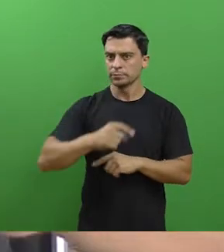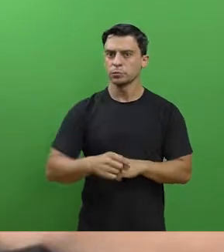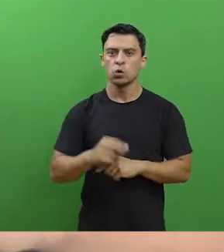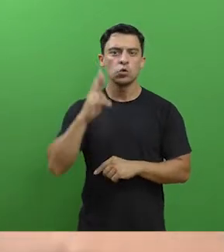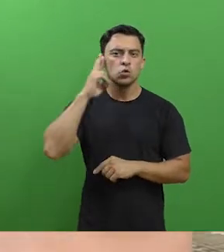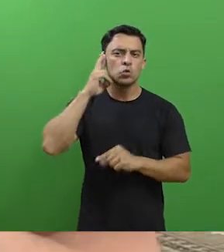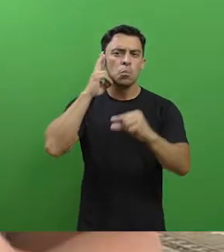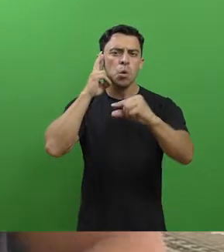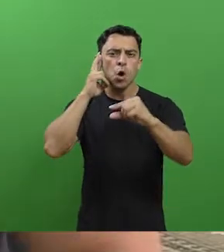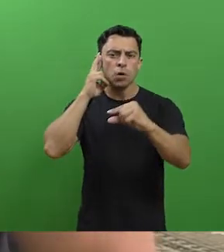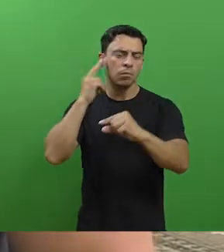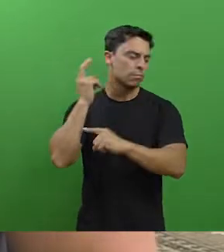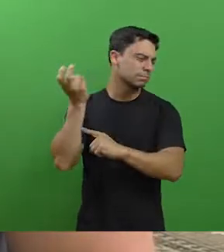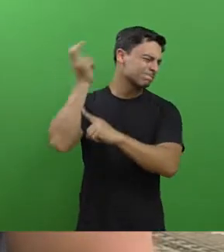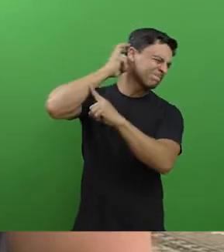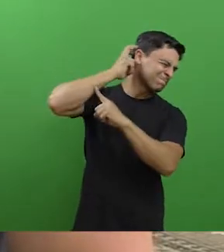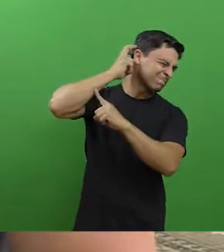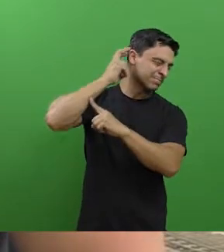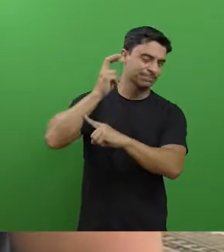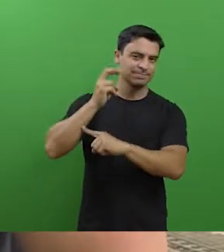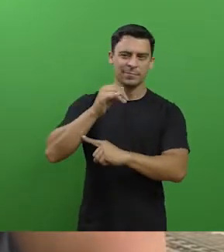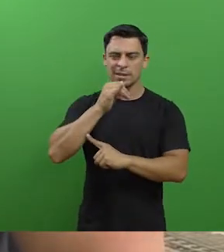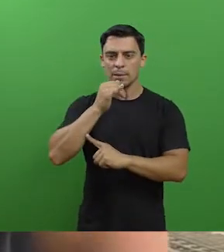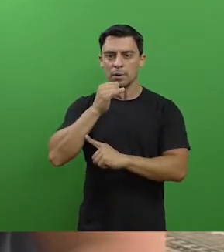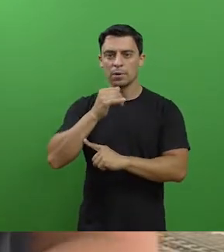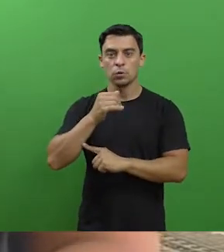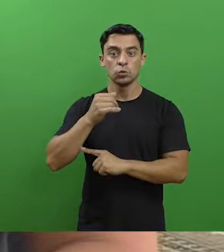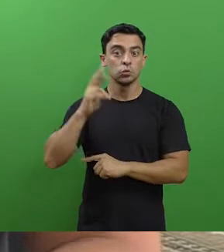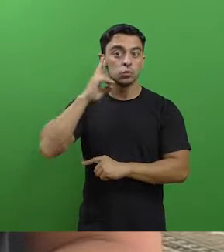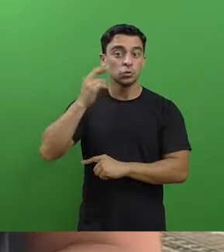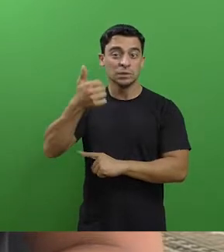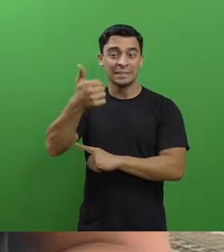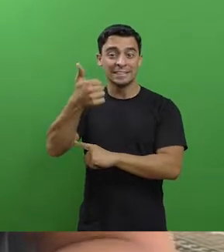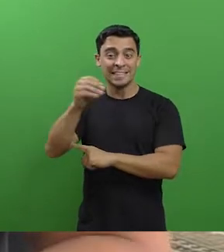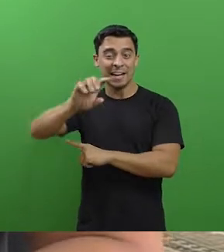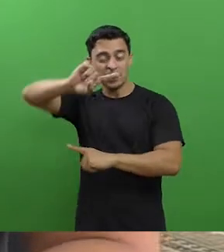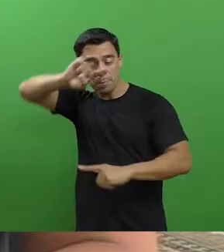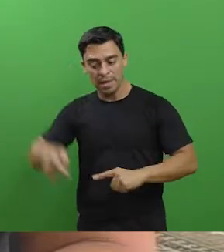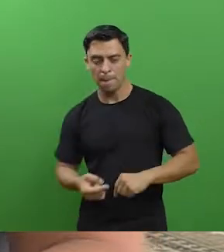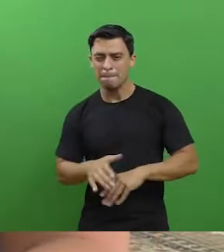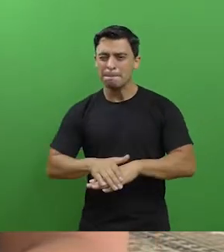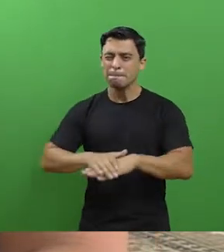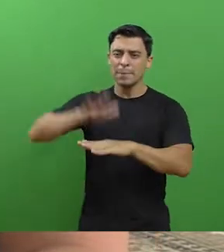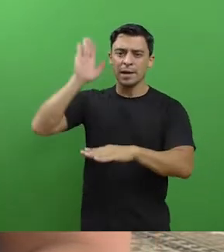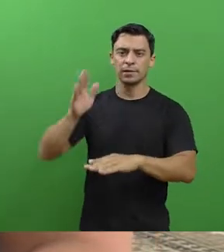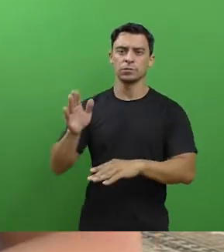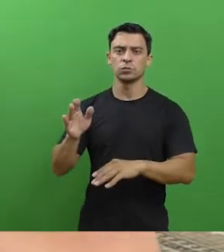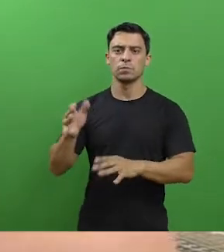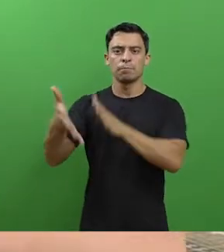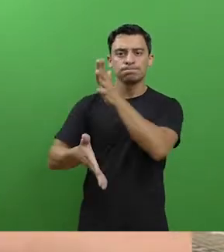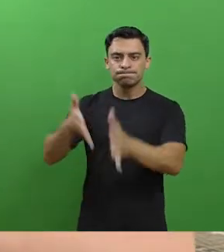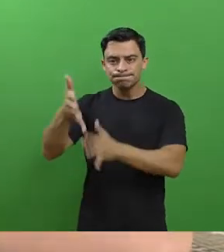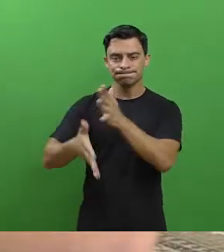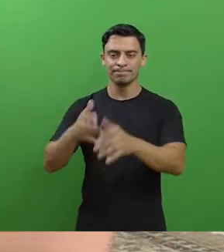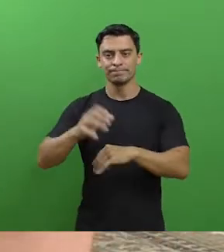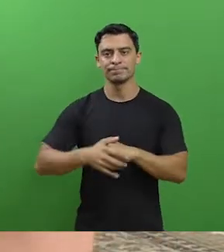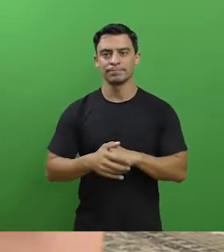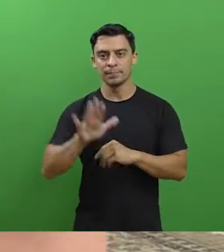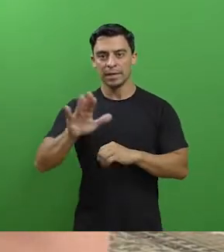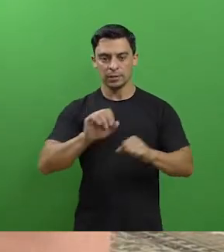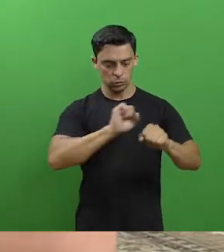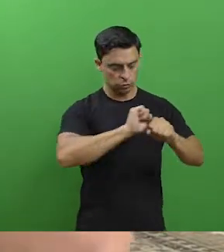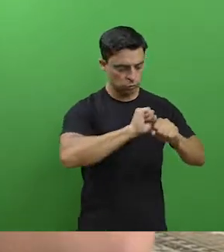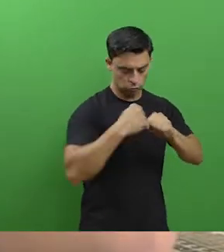10 milhões, eles usam mais língua de sinais. Então a comunicação na sociedade, para poder atender o surdo, não o surdo